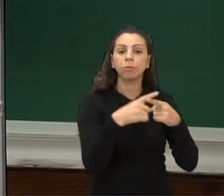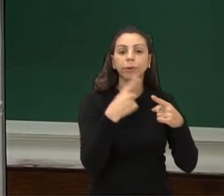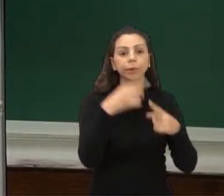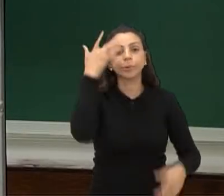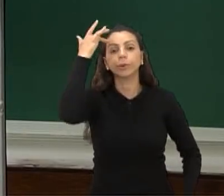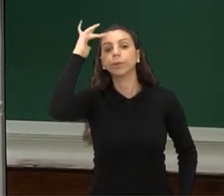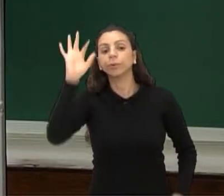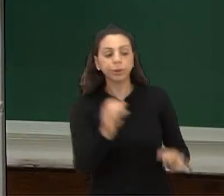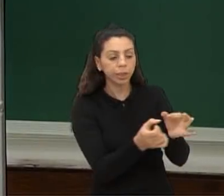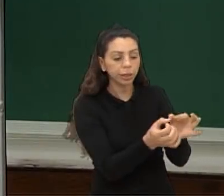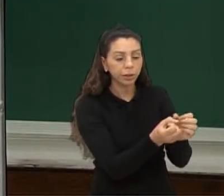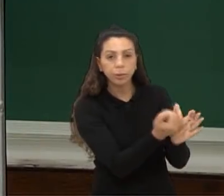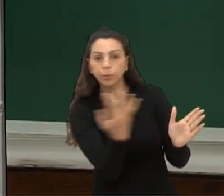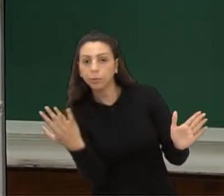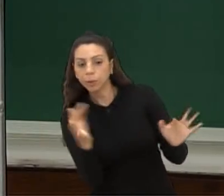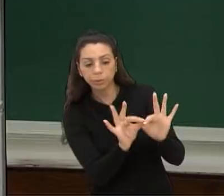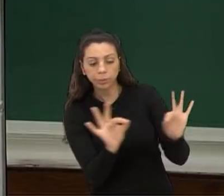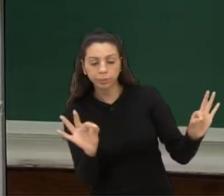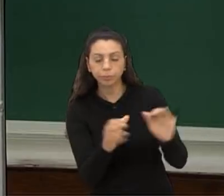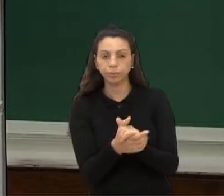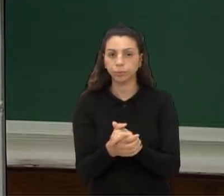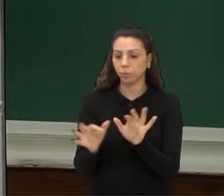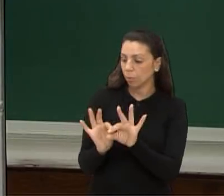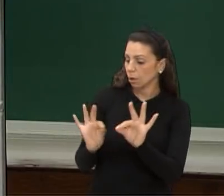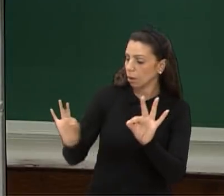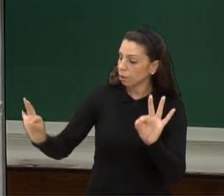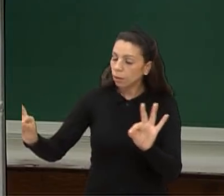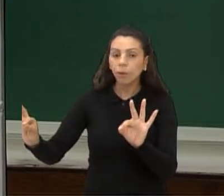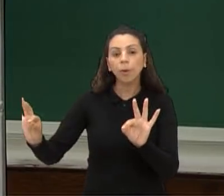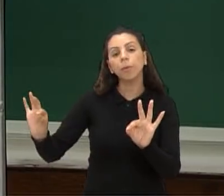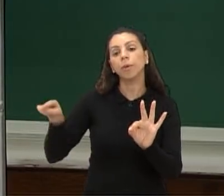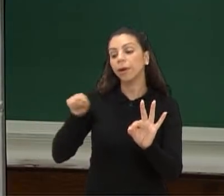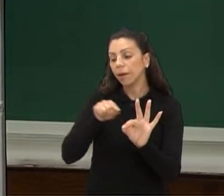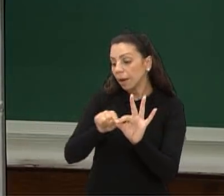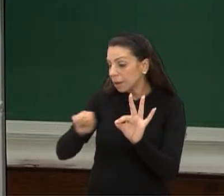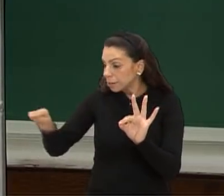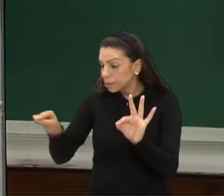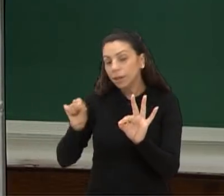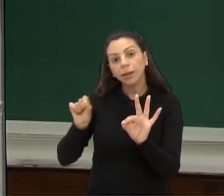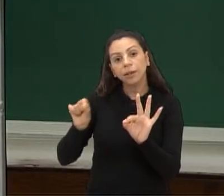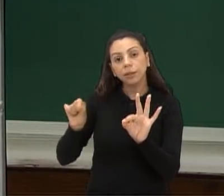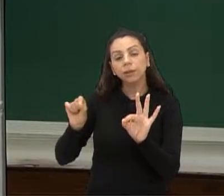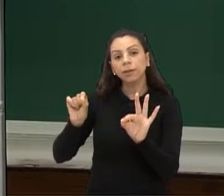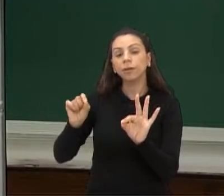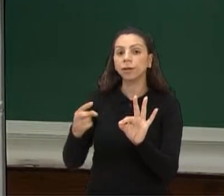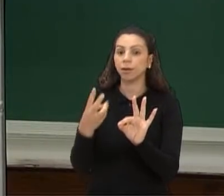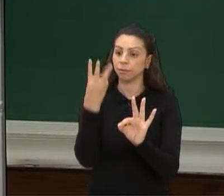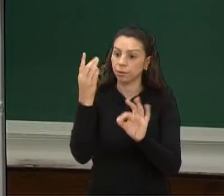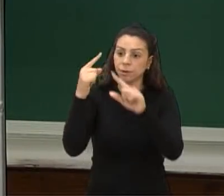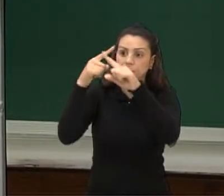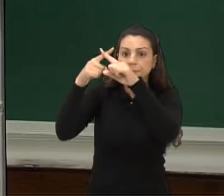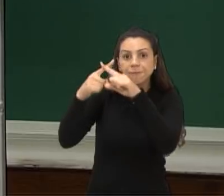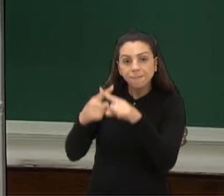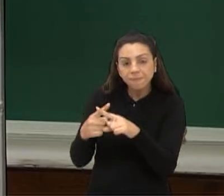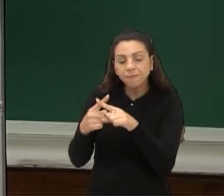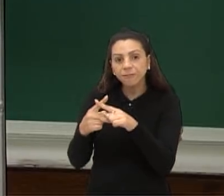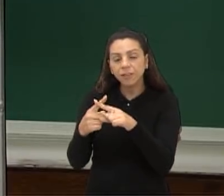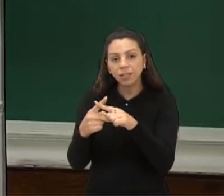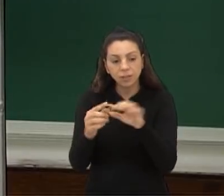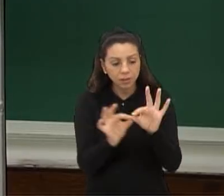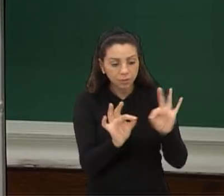menor pedaço. Então, a professora vai chamar de Y. Você pode chamar de X, de Z, de A, de